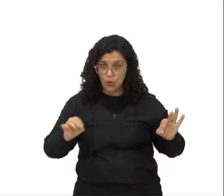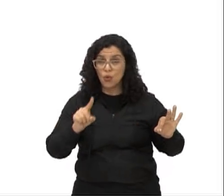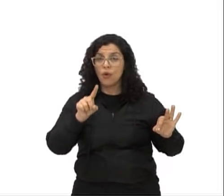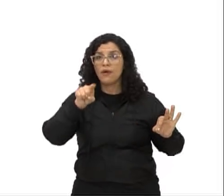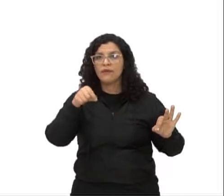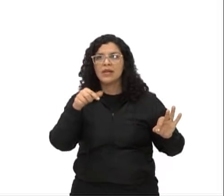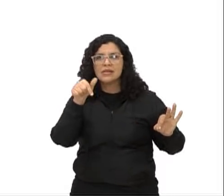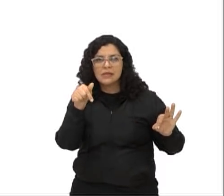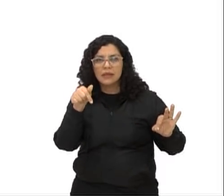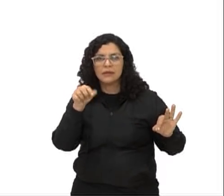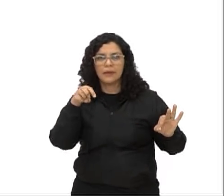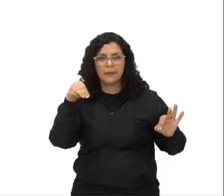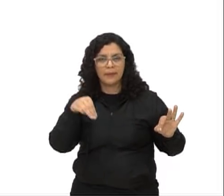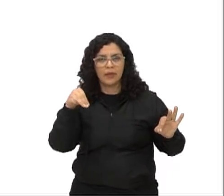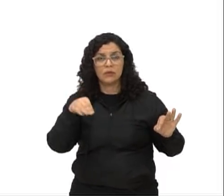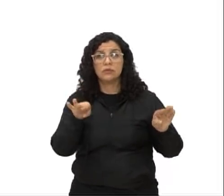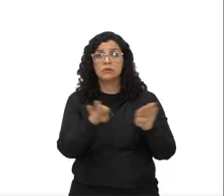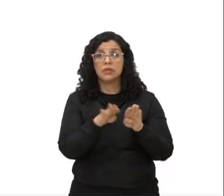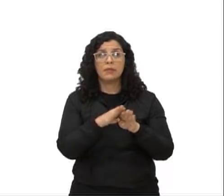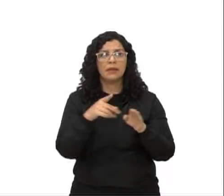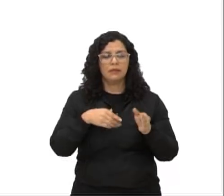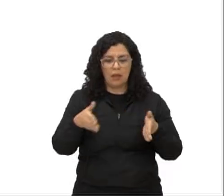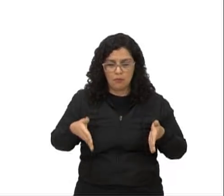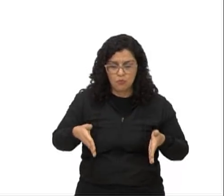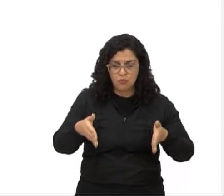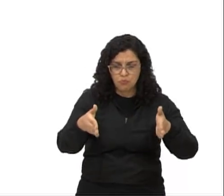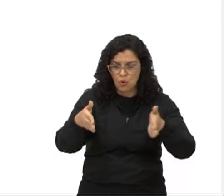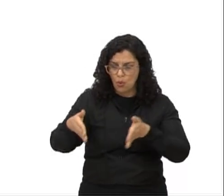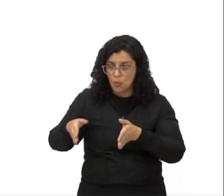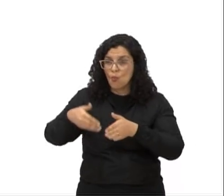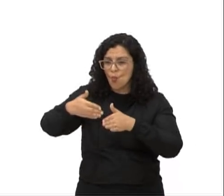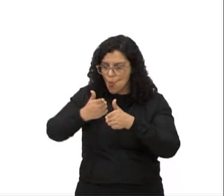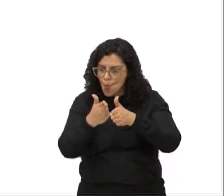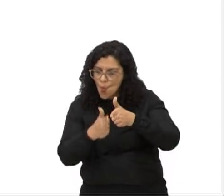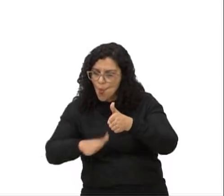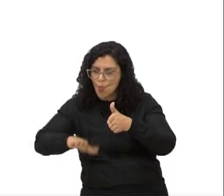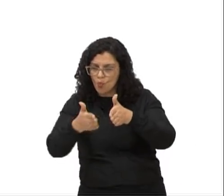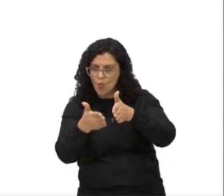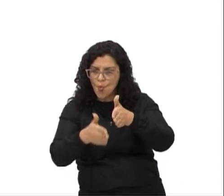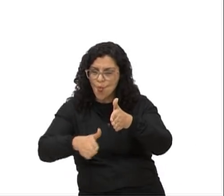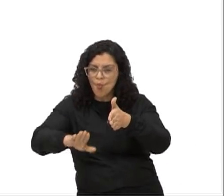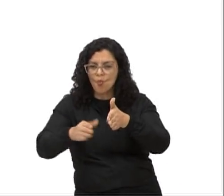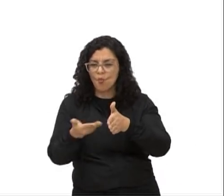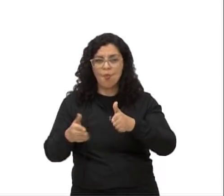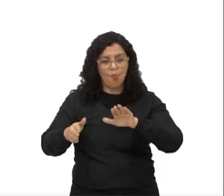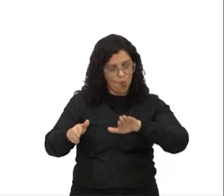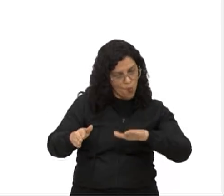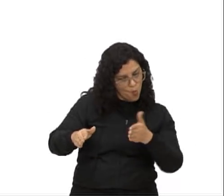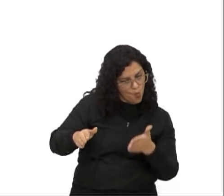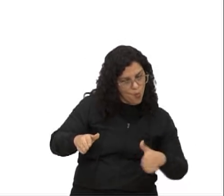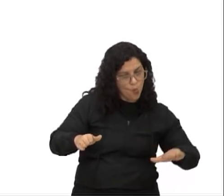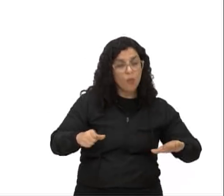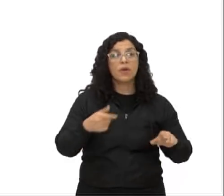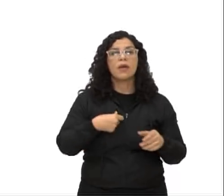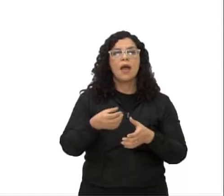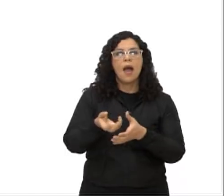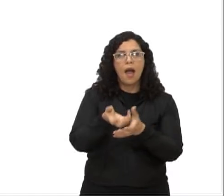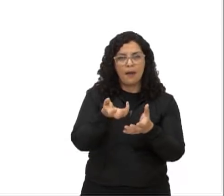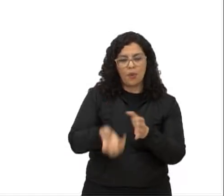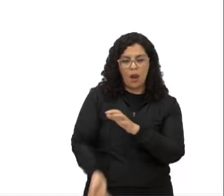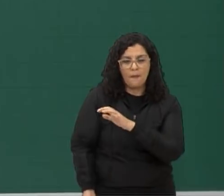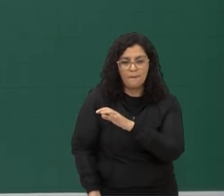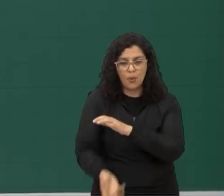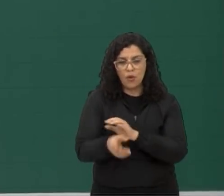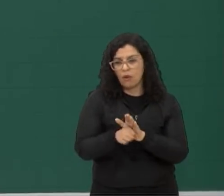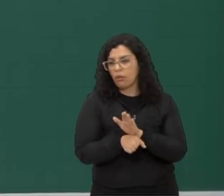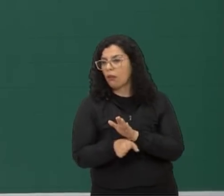metro. E são separadas por valas ou canaletas, ou seja, para que uma bola não comece numa pista